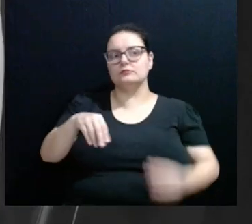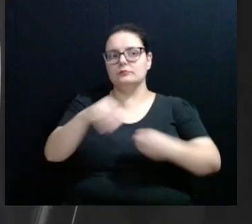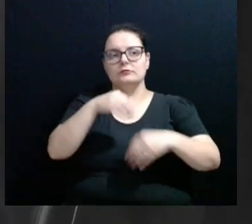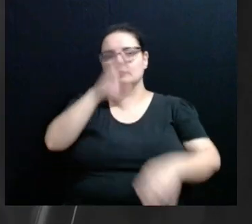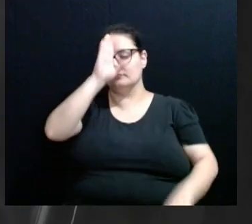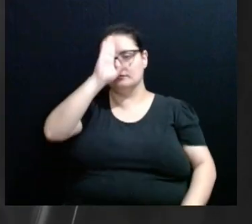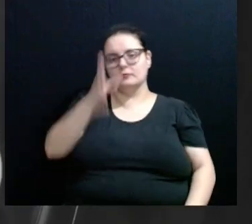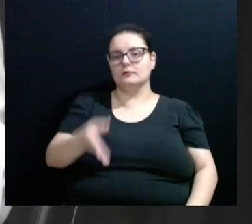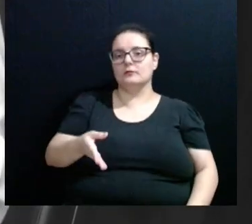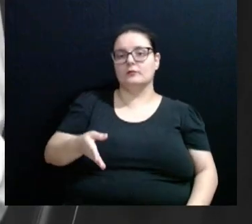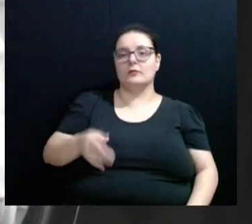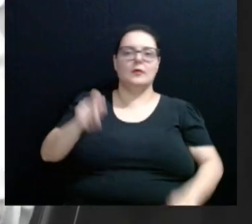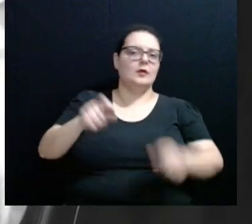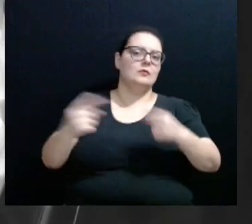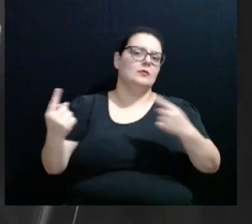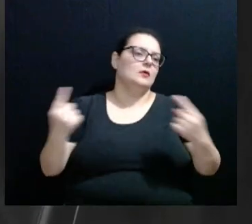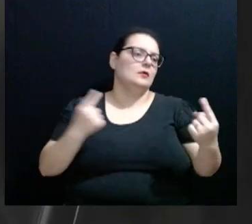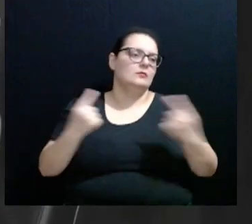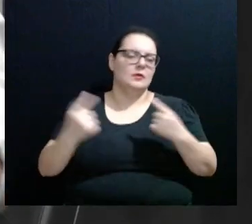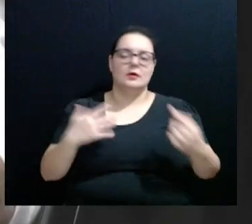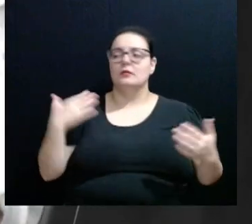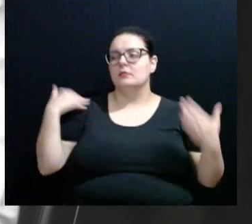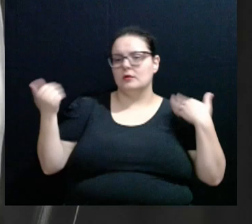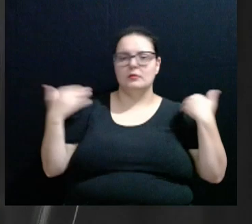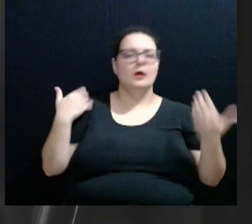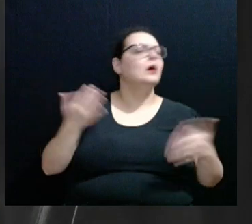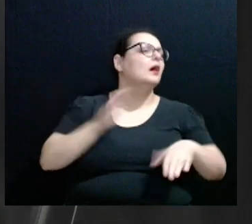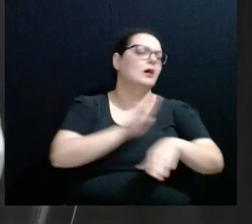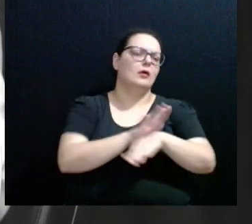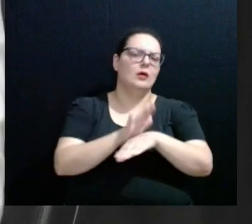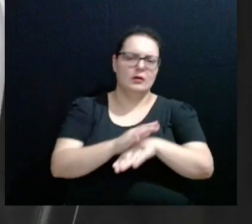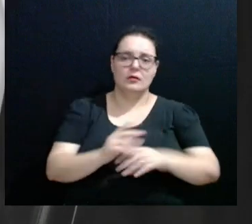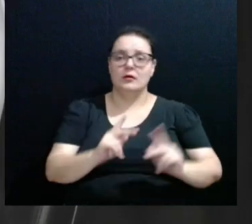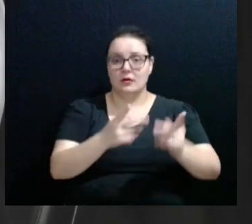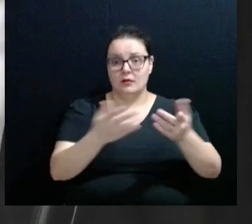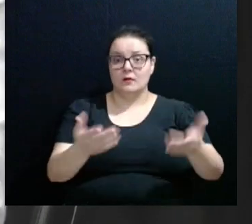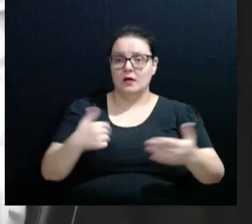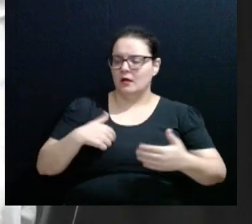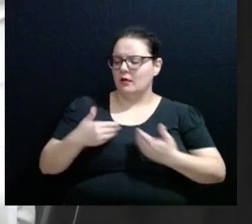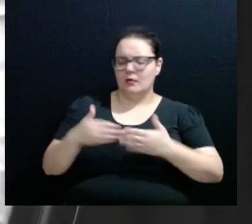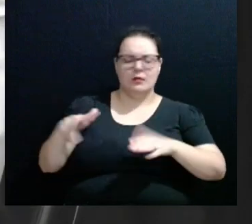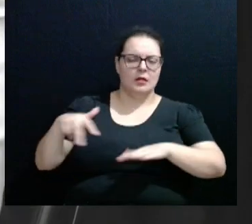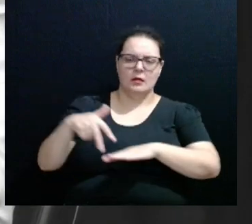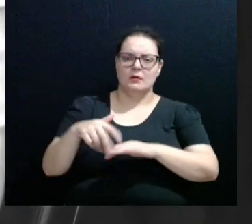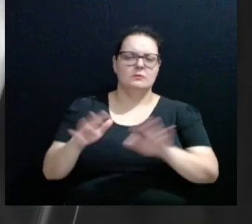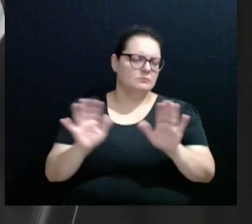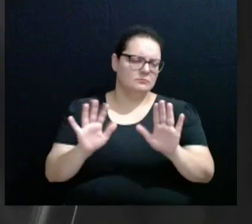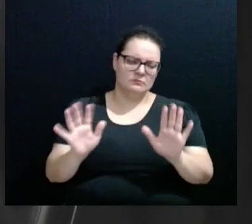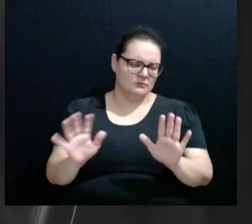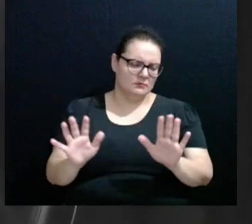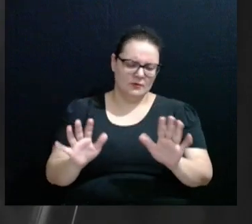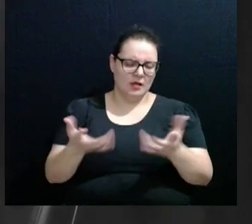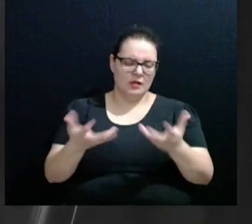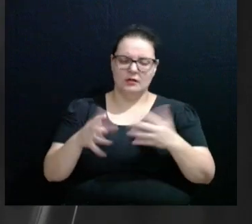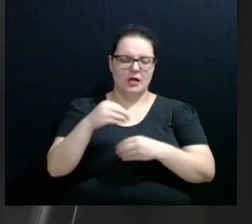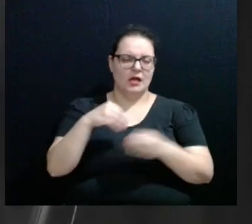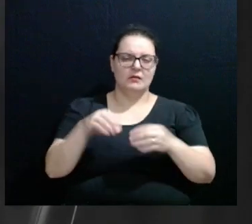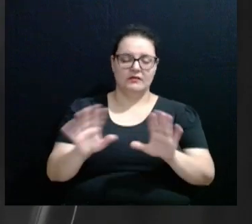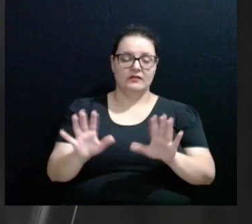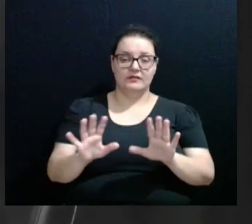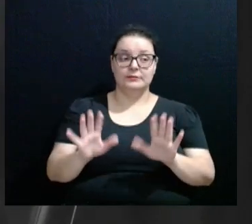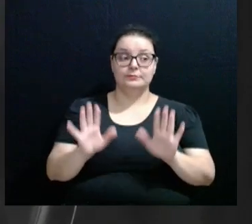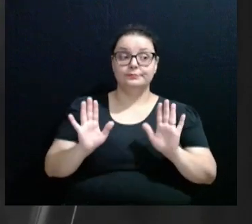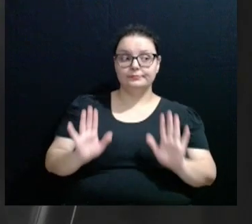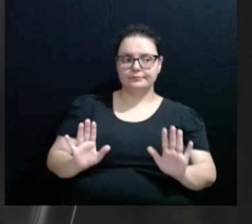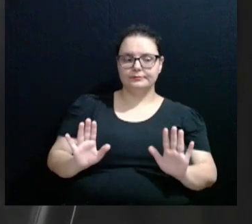As pessoas sempre me chamavam e falavam, não, eu ajudo vocês se elegerem, eu estou à disposição, mas não quero me envolver.